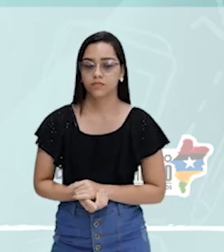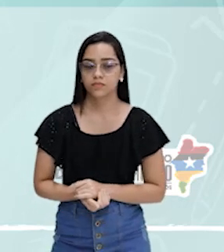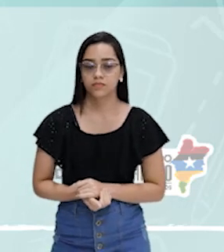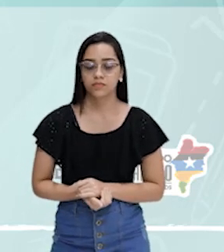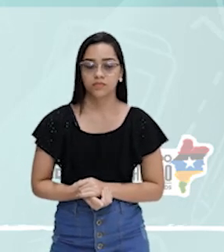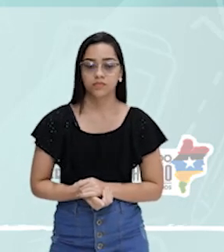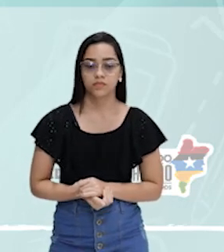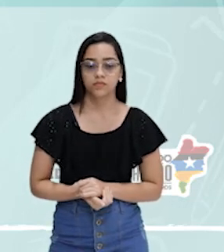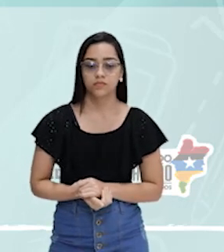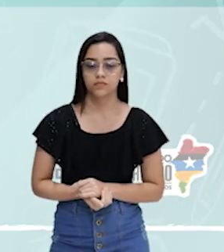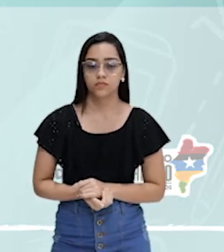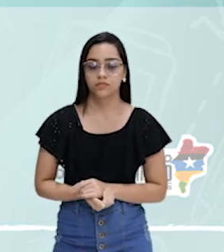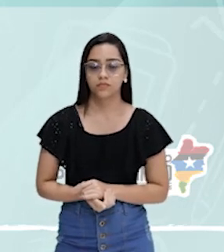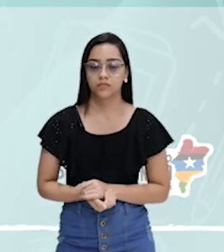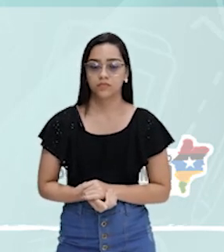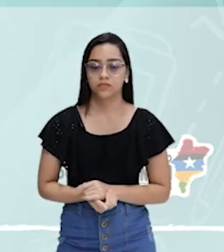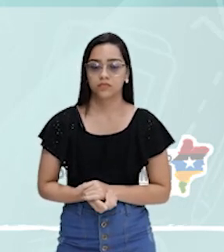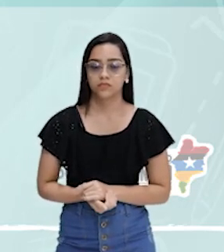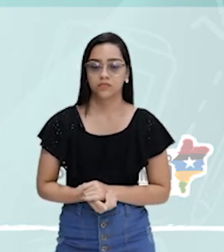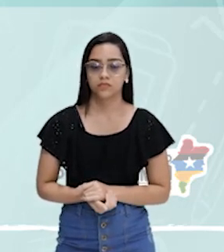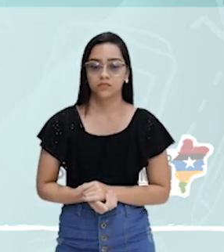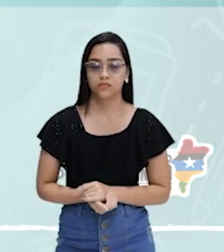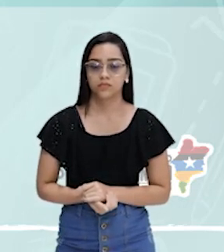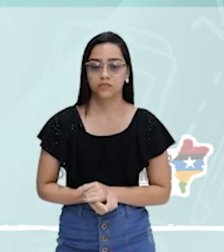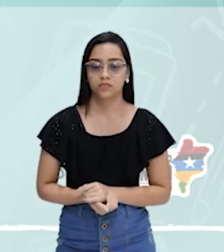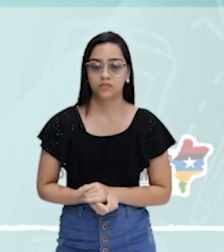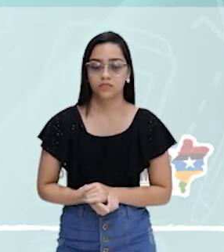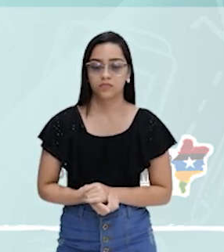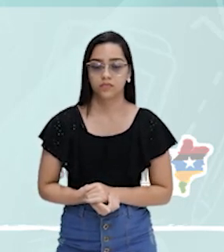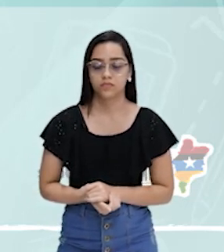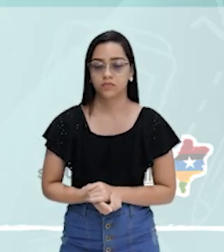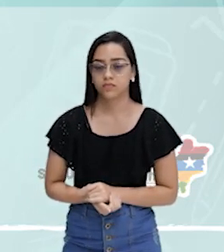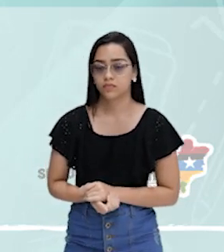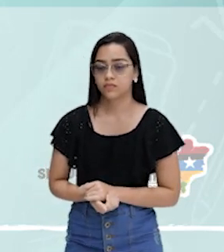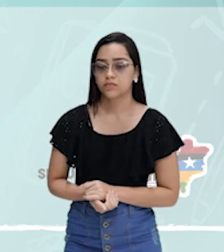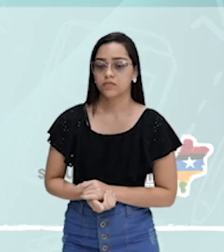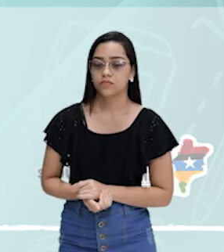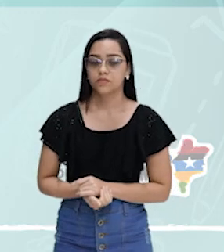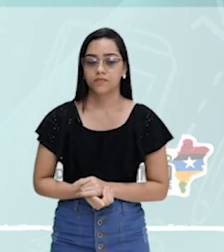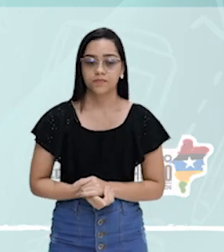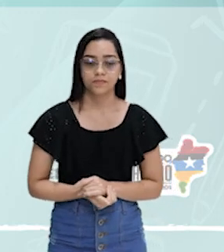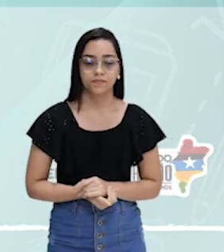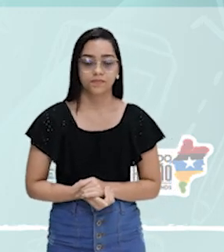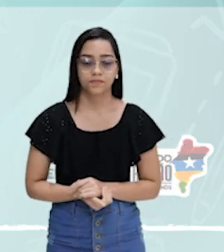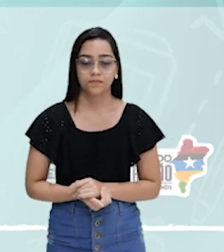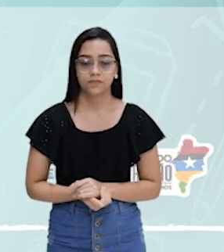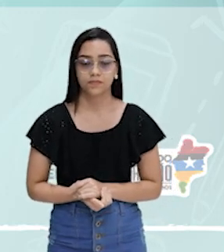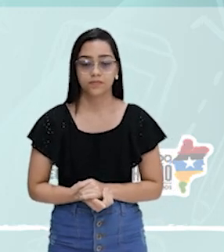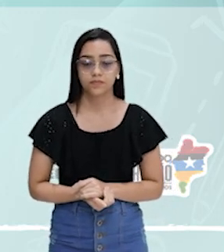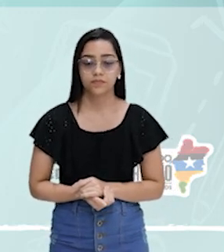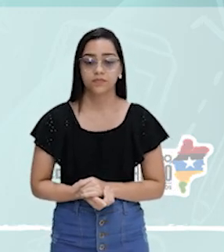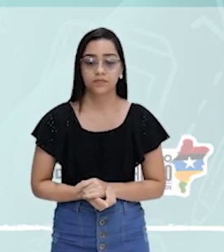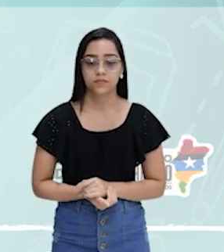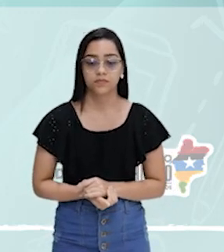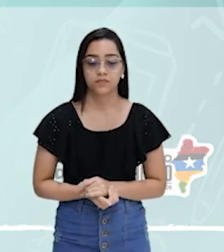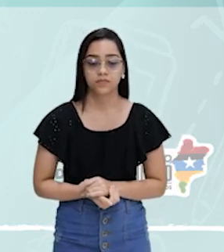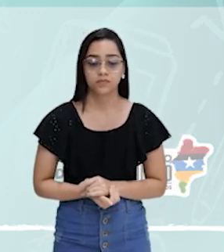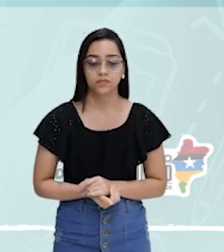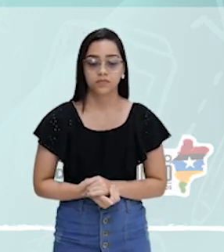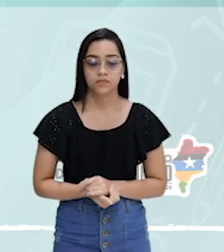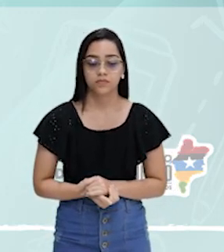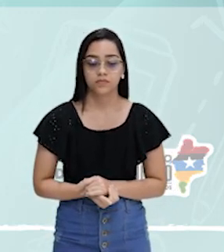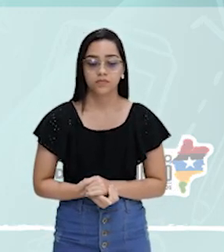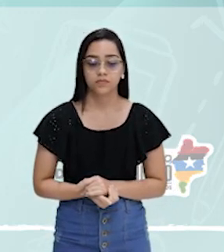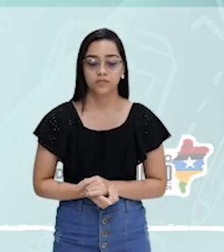de comunicação, como revistas, jornais e sites, a carta do leitor sempre nasce de um anseio